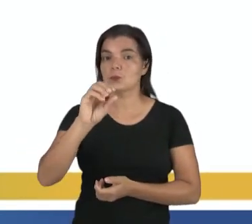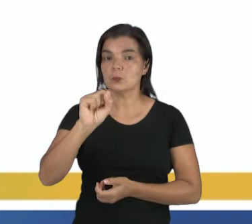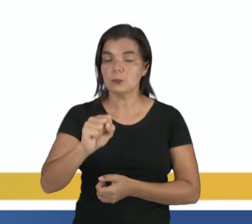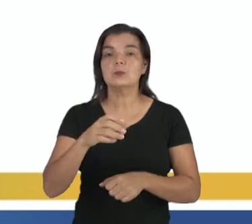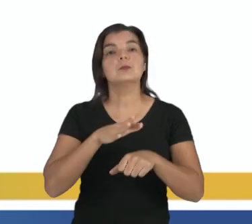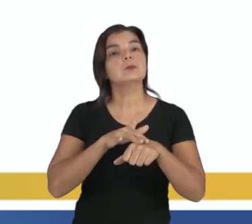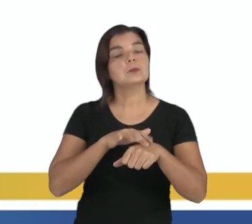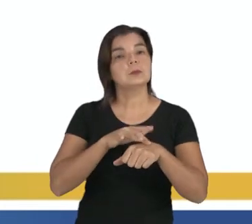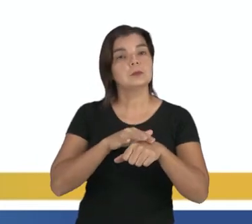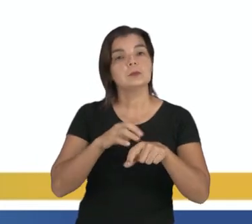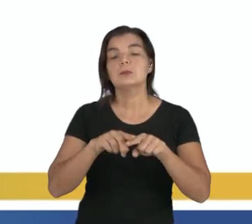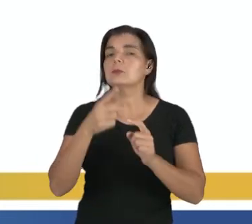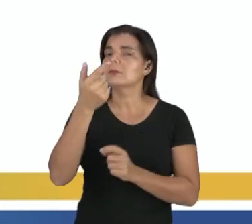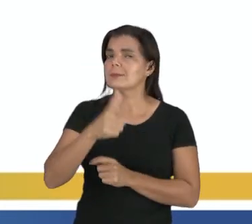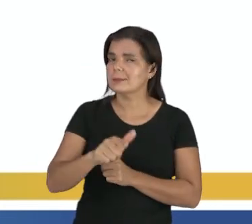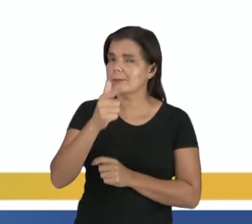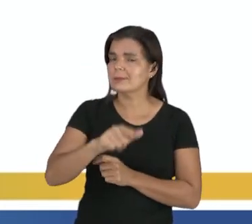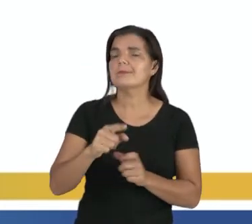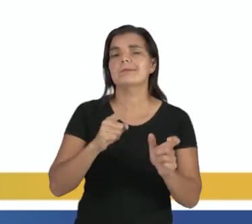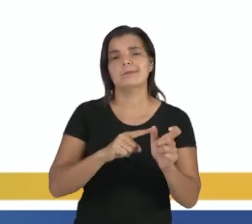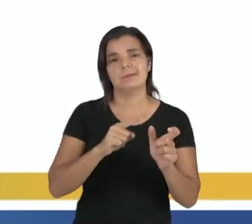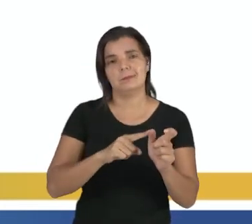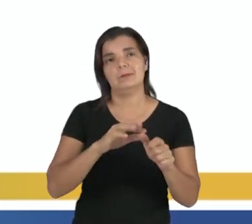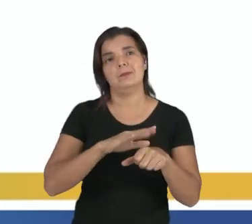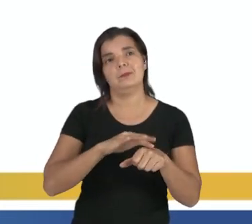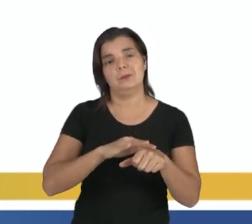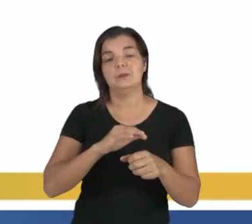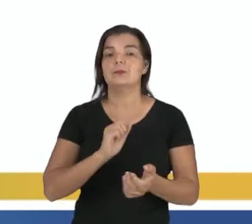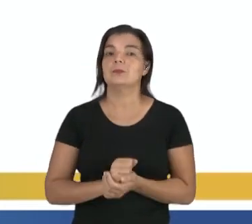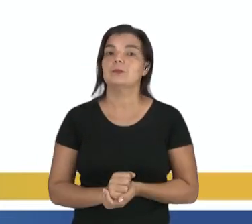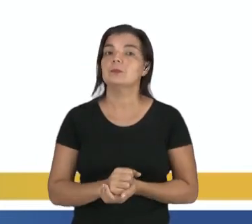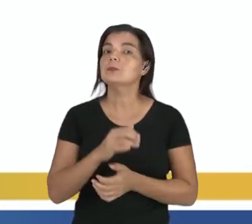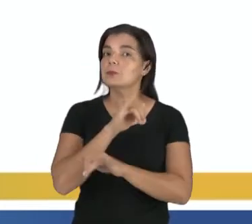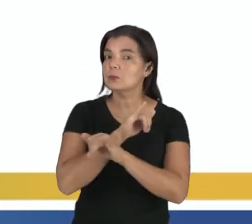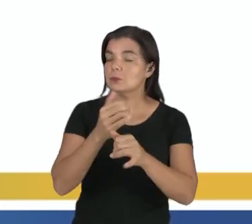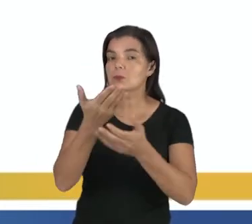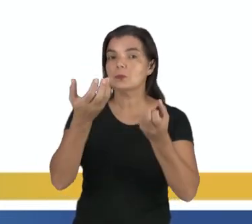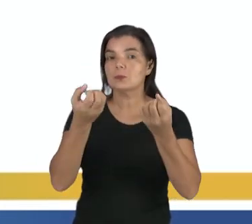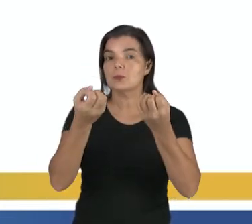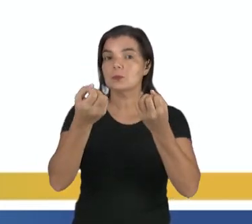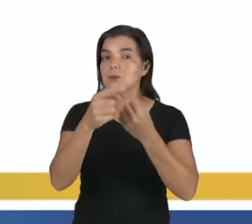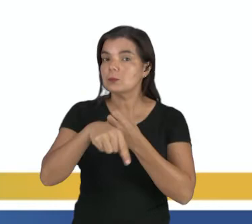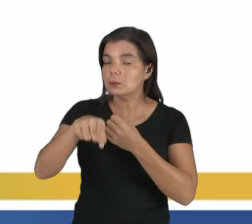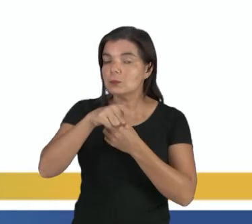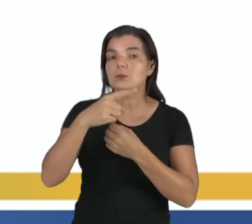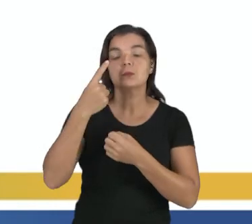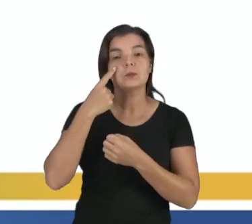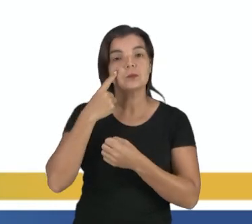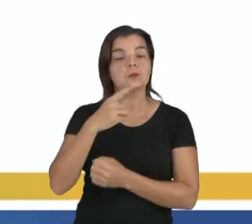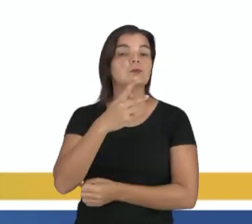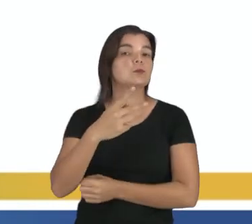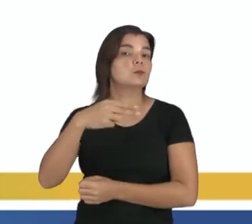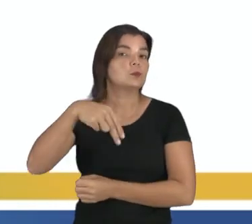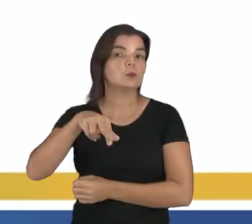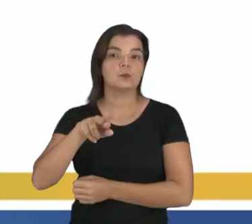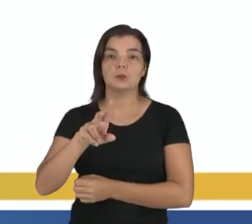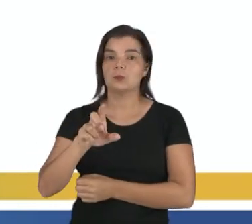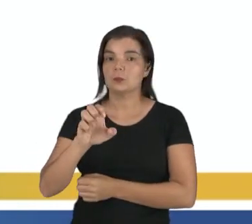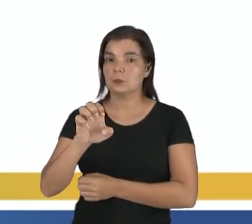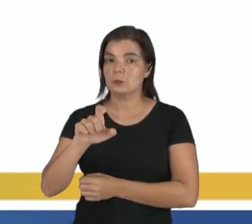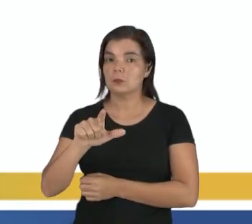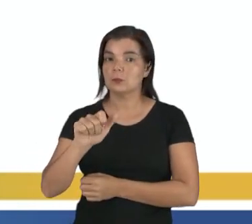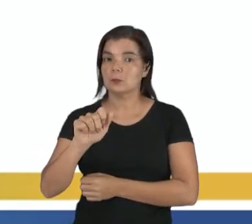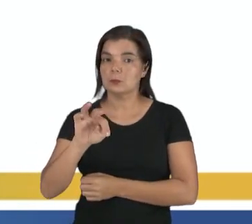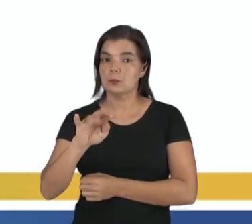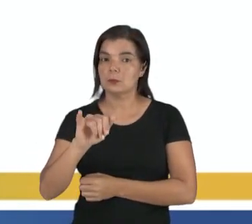que não seja repetida a palavra doença. Eu disse para vocês também que o pronome relativo cujo, cujos,